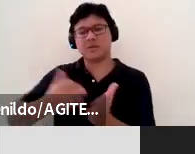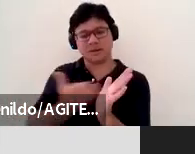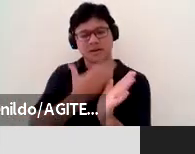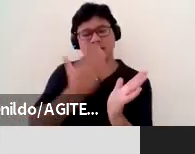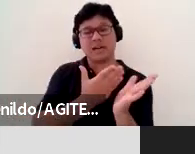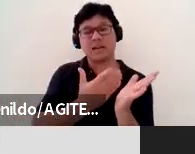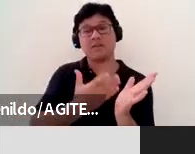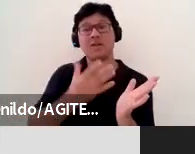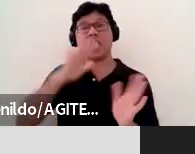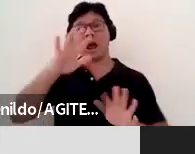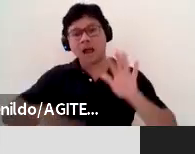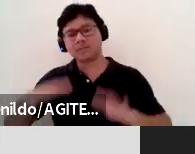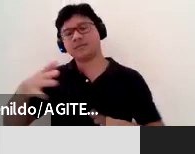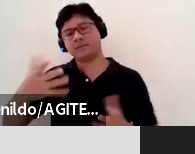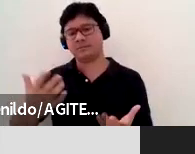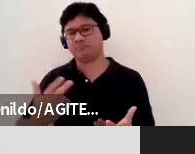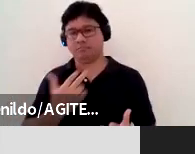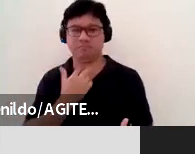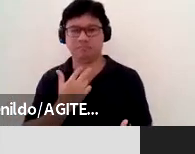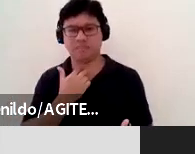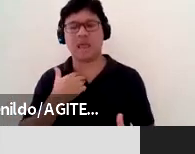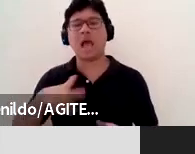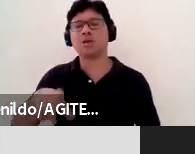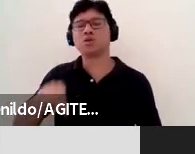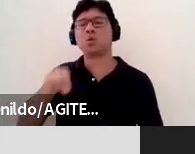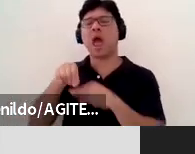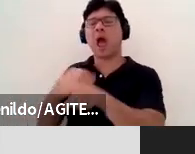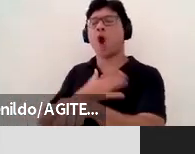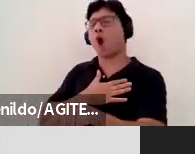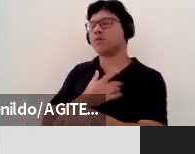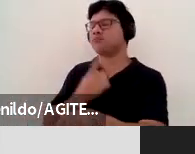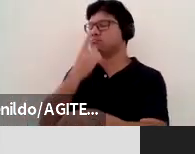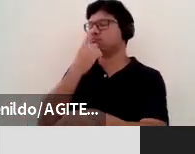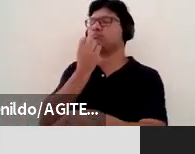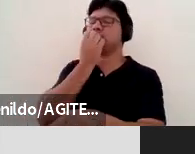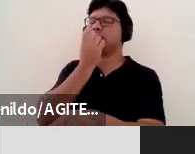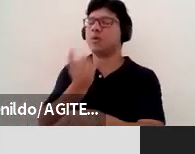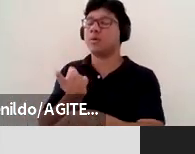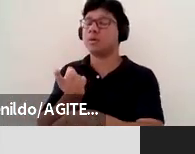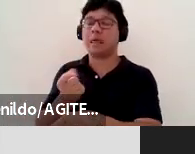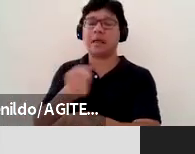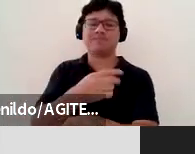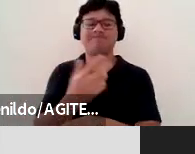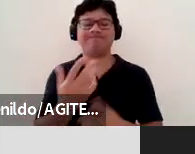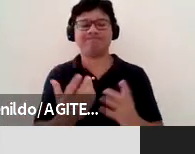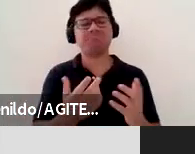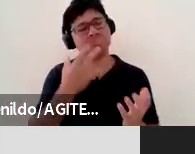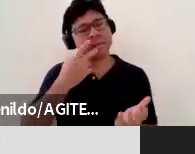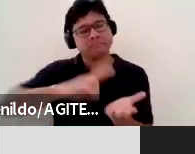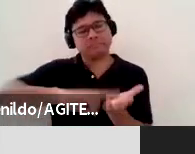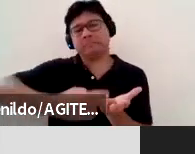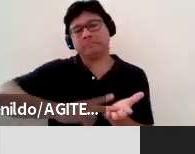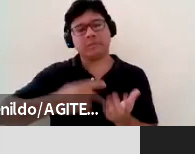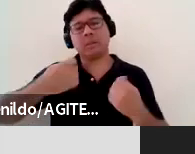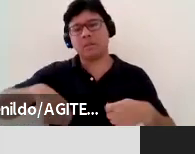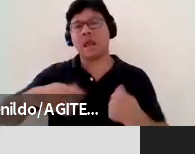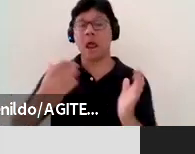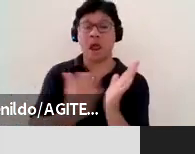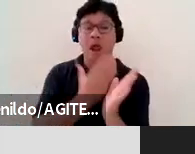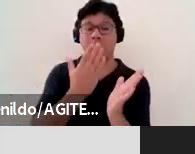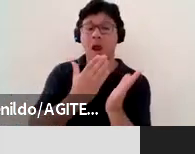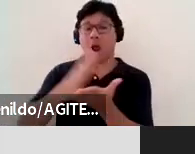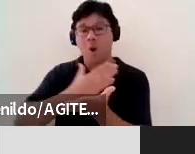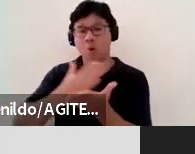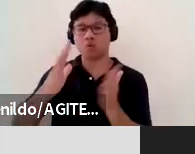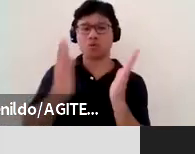sempre a gente pode escolher exatamente as coisas que a gente vai traduzir, né? Muitas vezes a gente recebe livros que não são exatamente